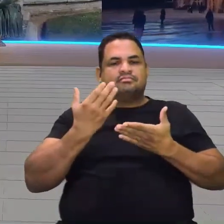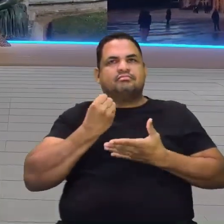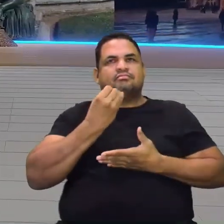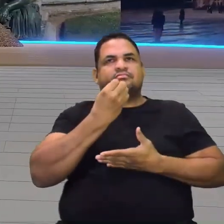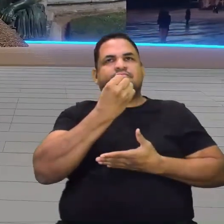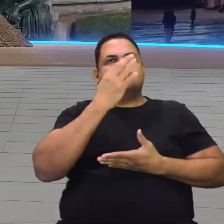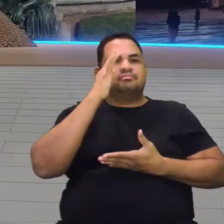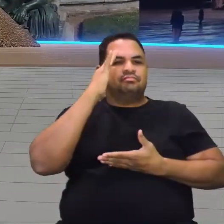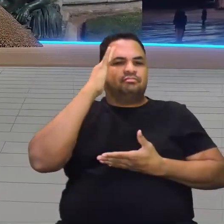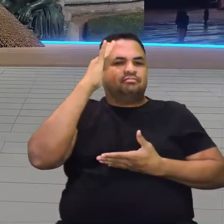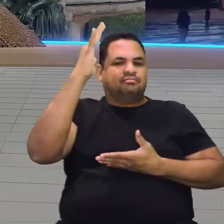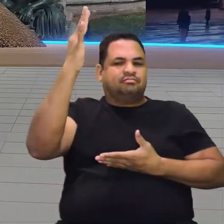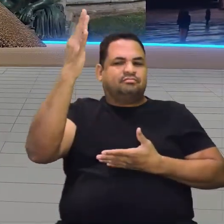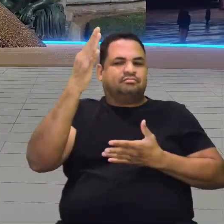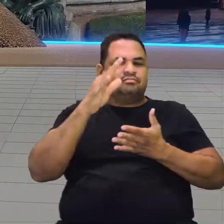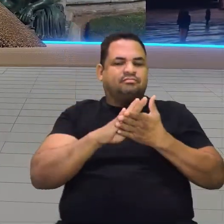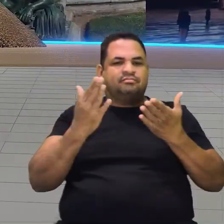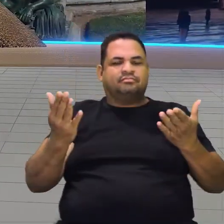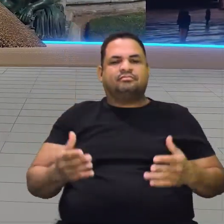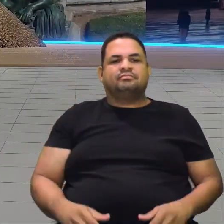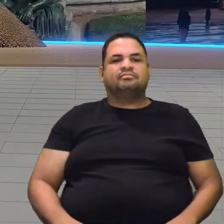vocês para fazerem parte dessa aventura.